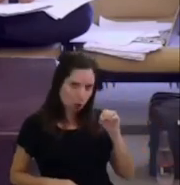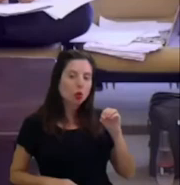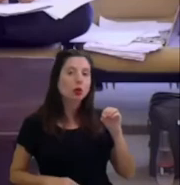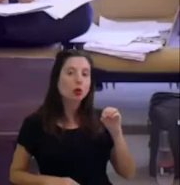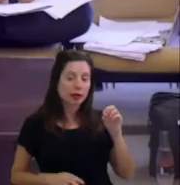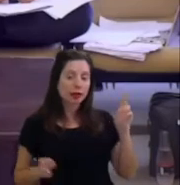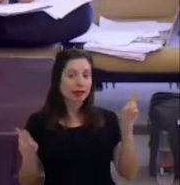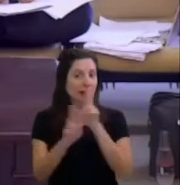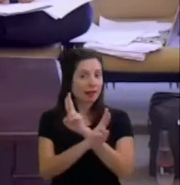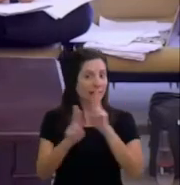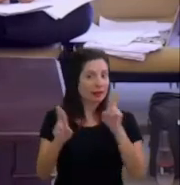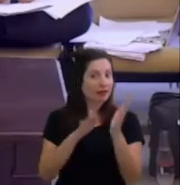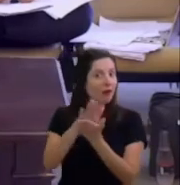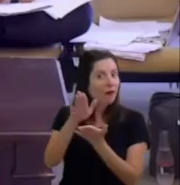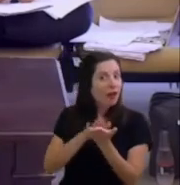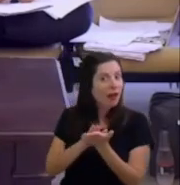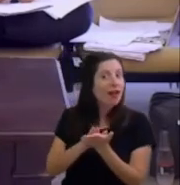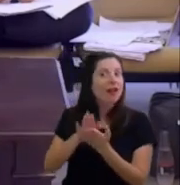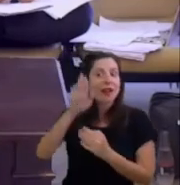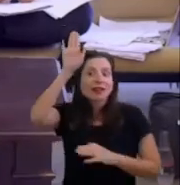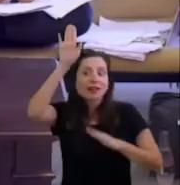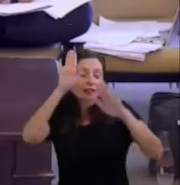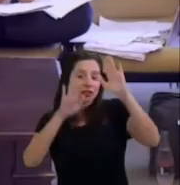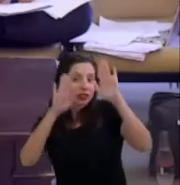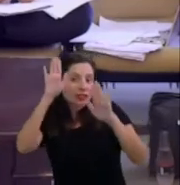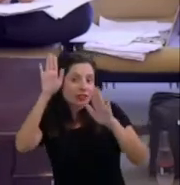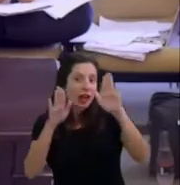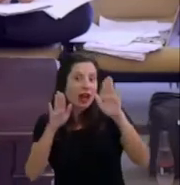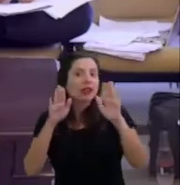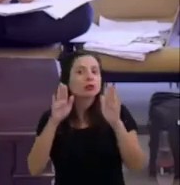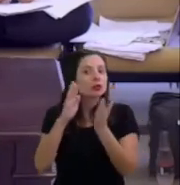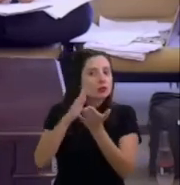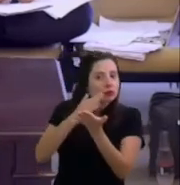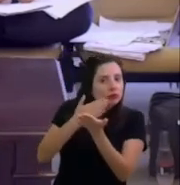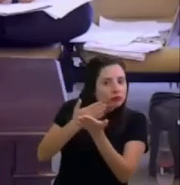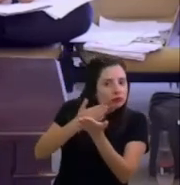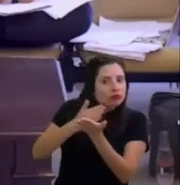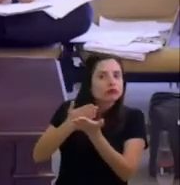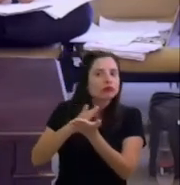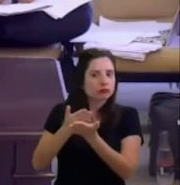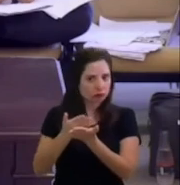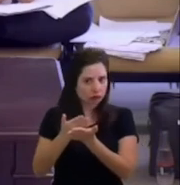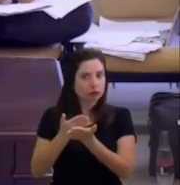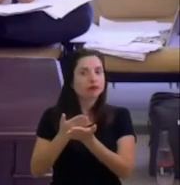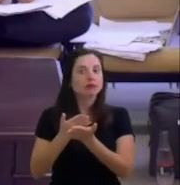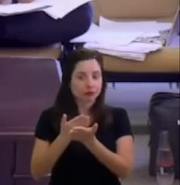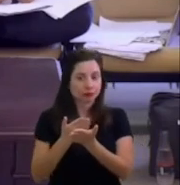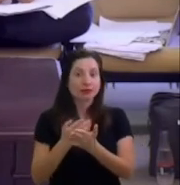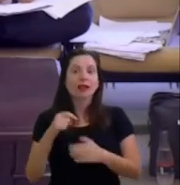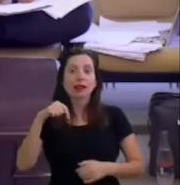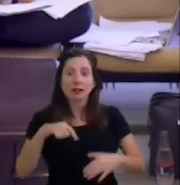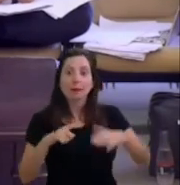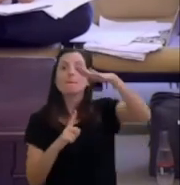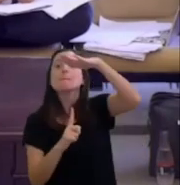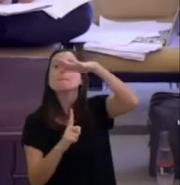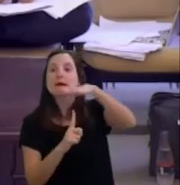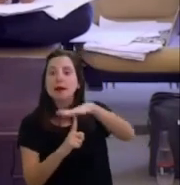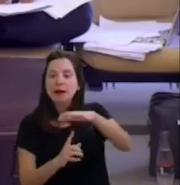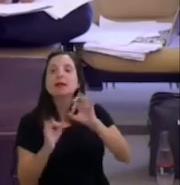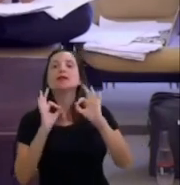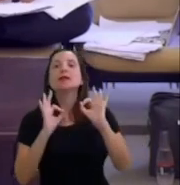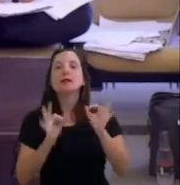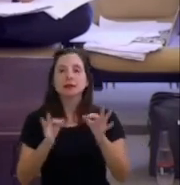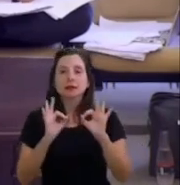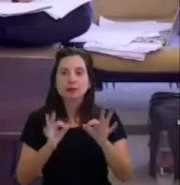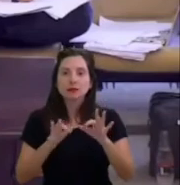candidato mediano, ainda que se considere apenas os gastos elencados no parecer da douta PRE do Paraná, ainda assim, com todo